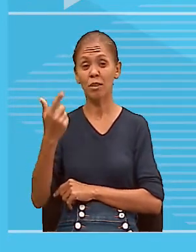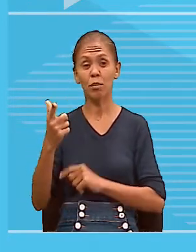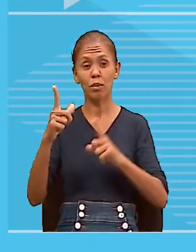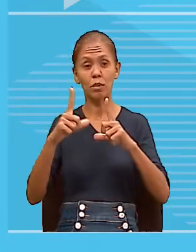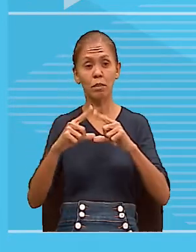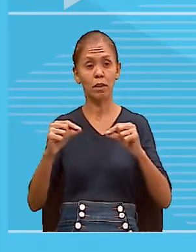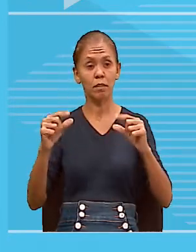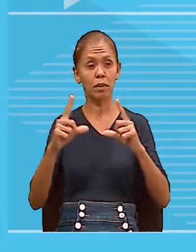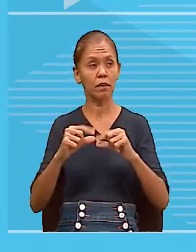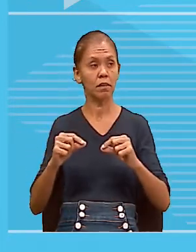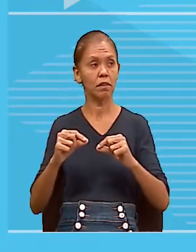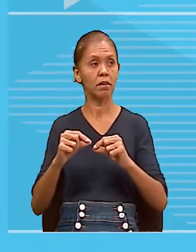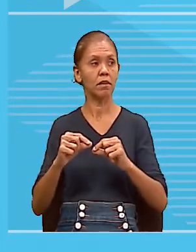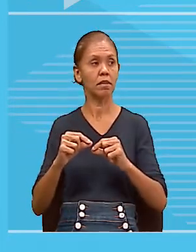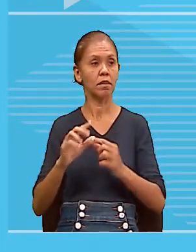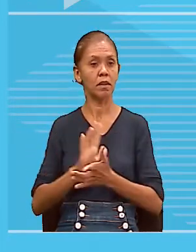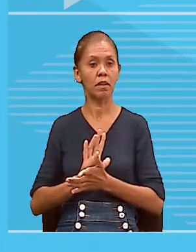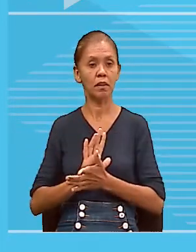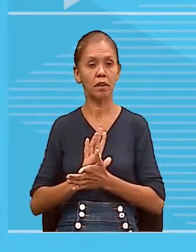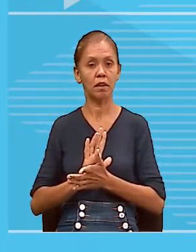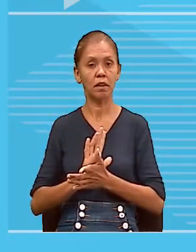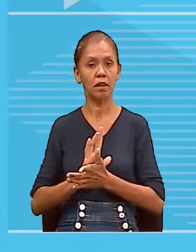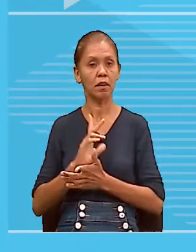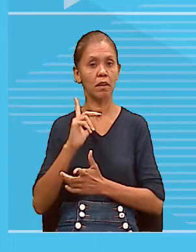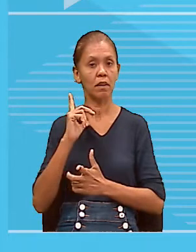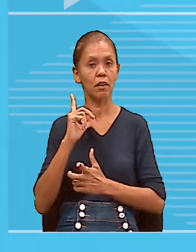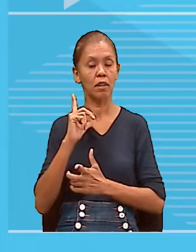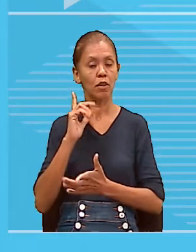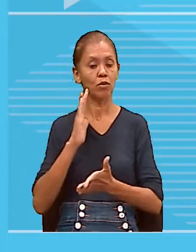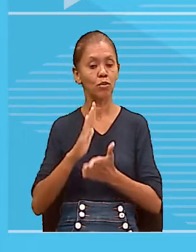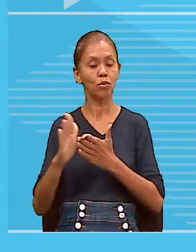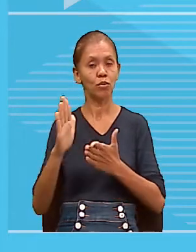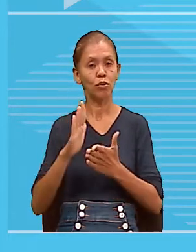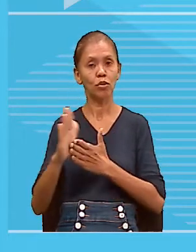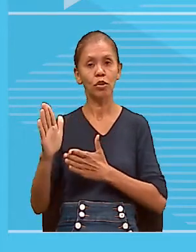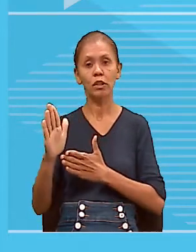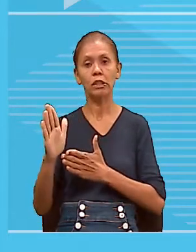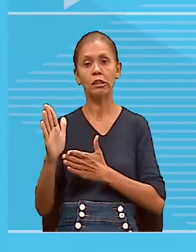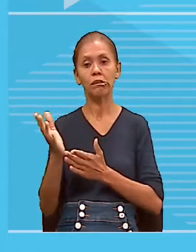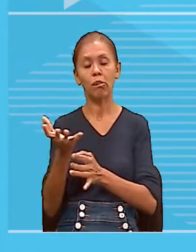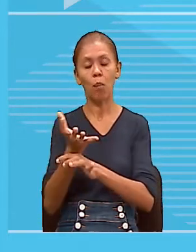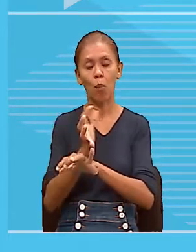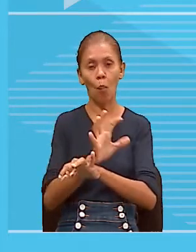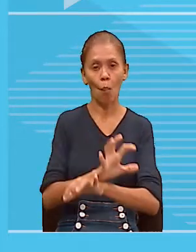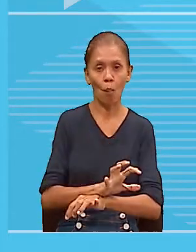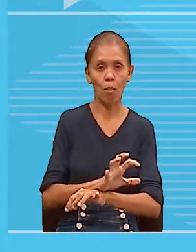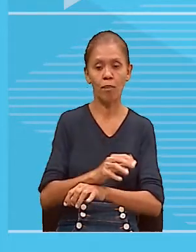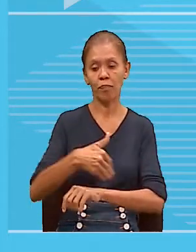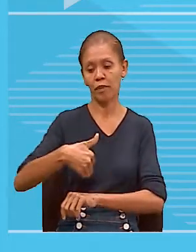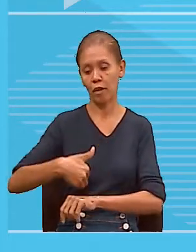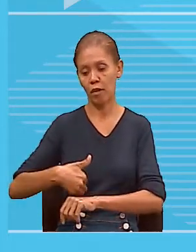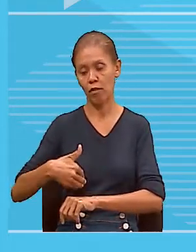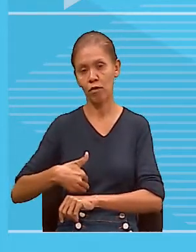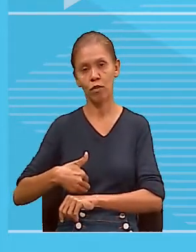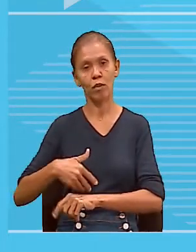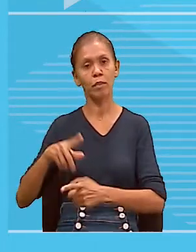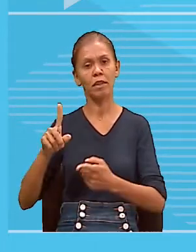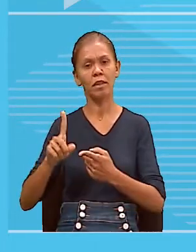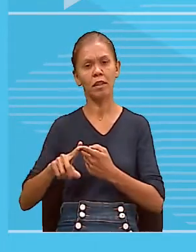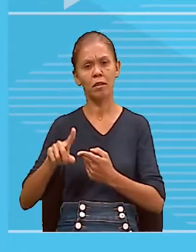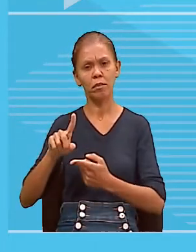fugindo da seca da Fome deixe estiagem do coronelismo da concentração de terras